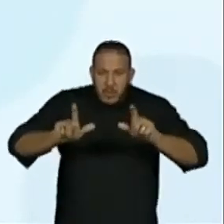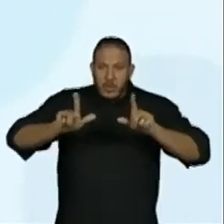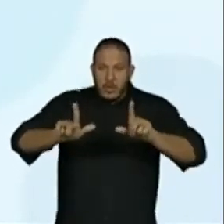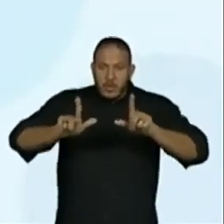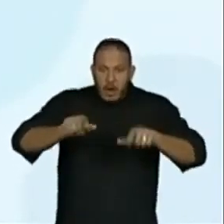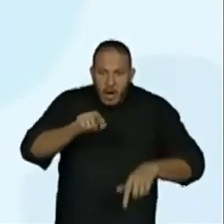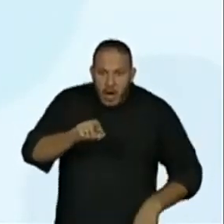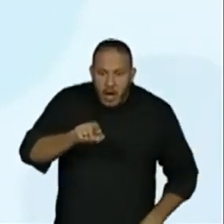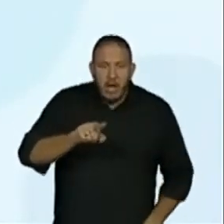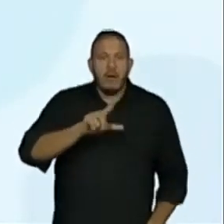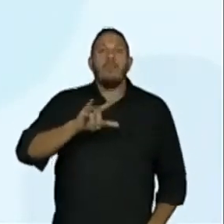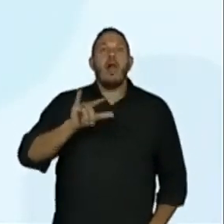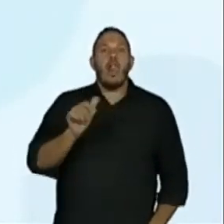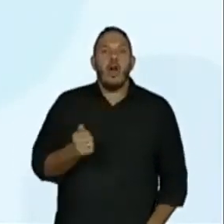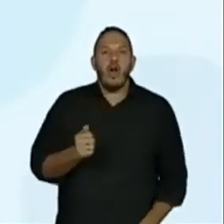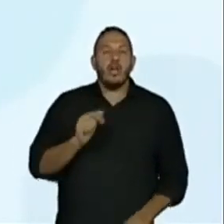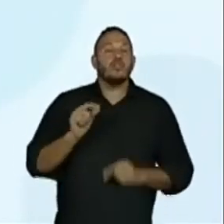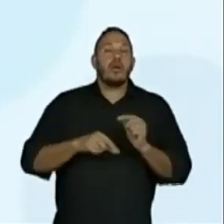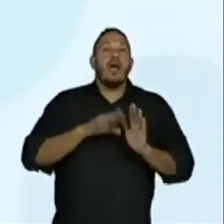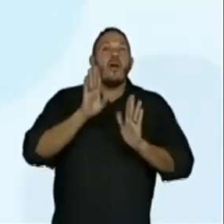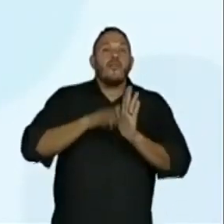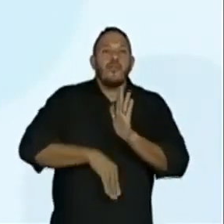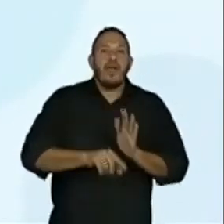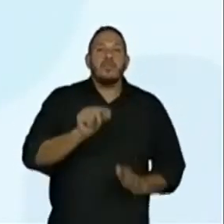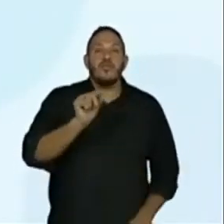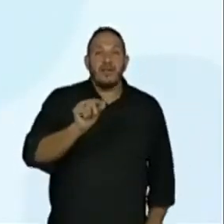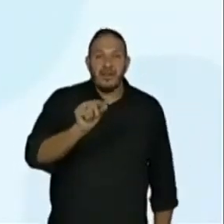loja. Veja aí a oferta.